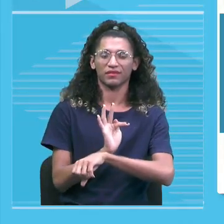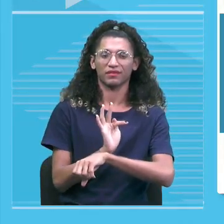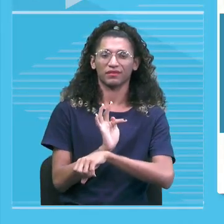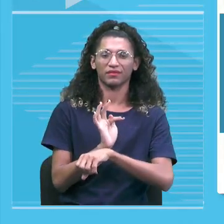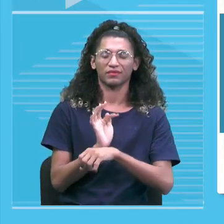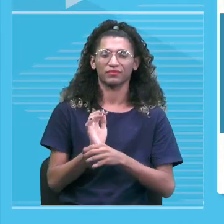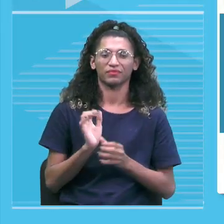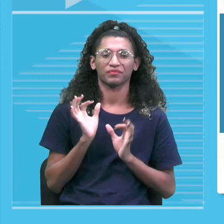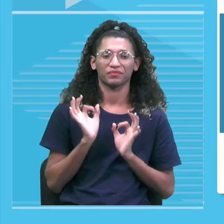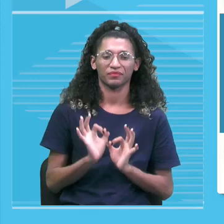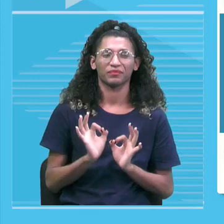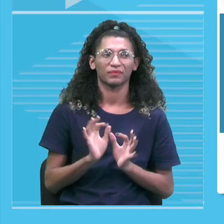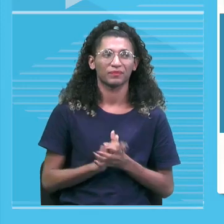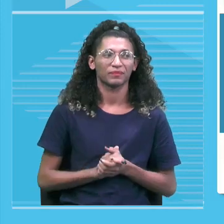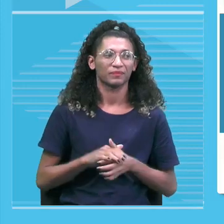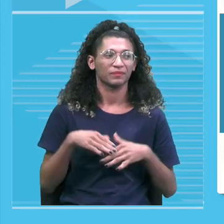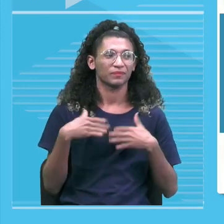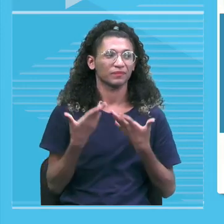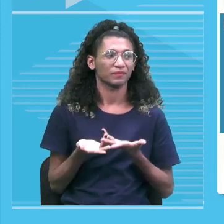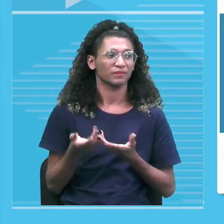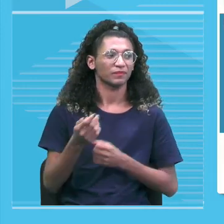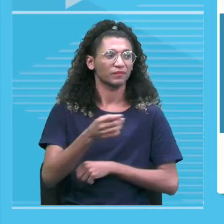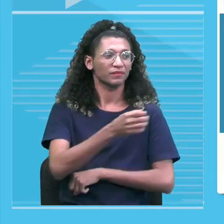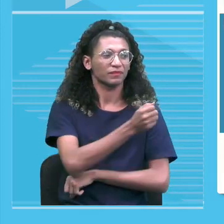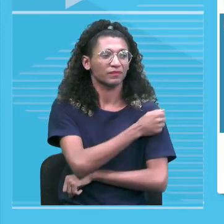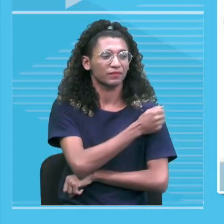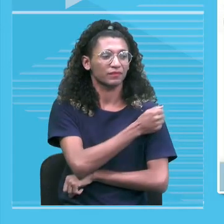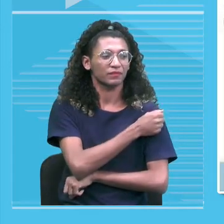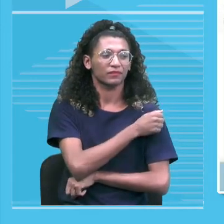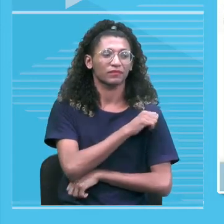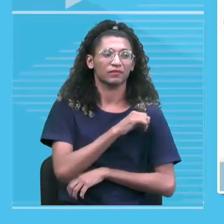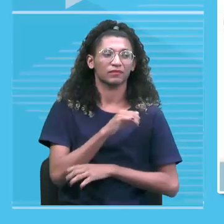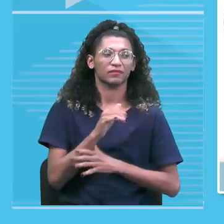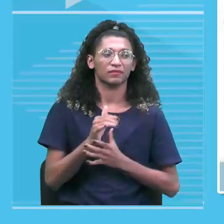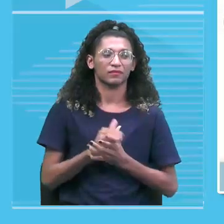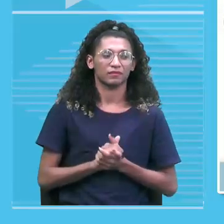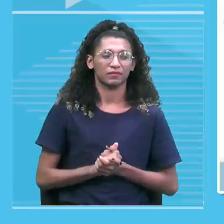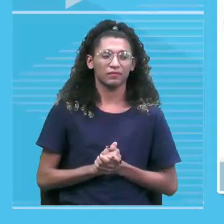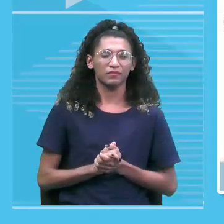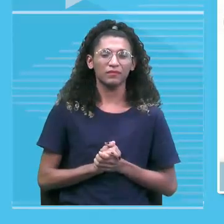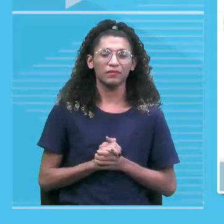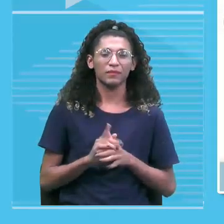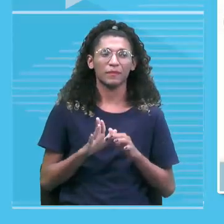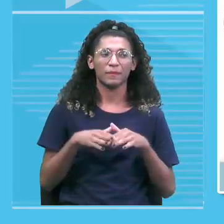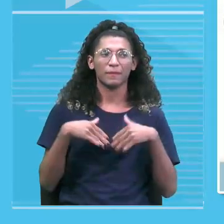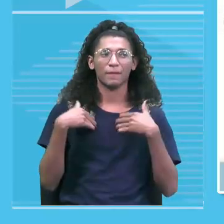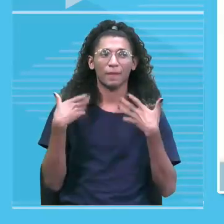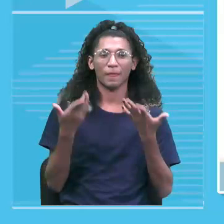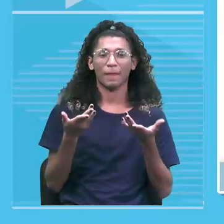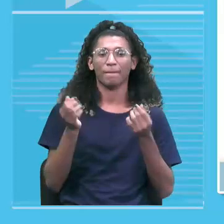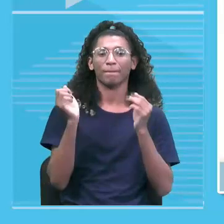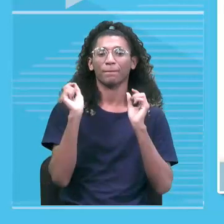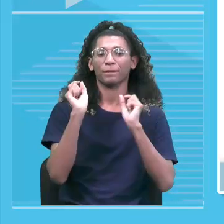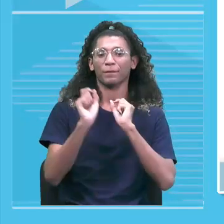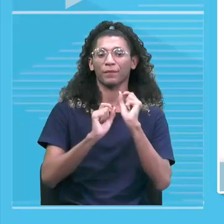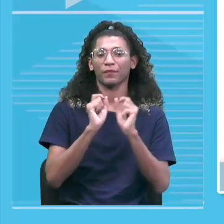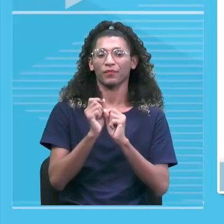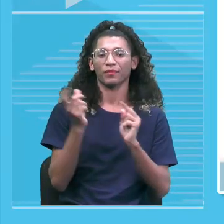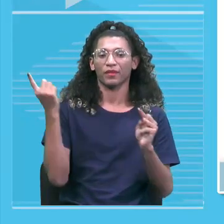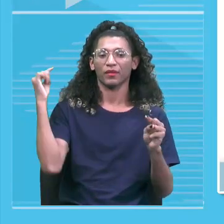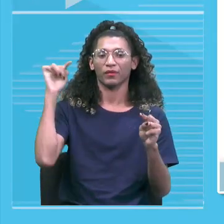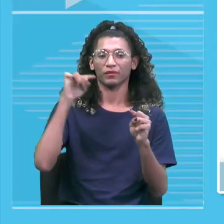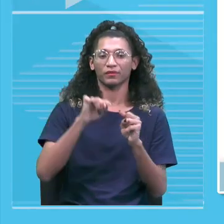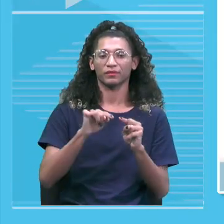Beleza jovens Qual é o nosso na verdade Quais são os nossos